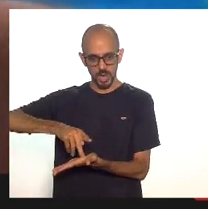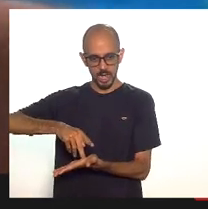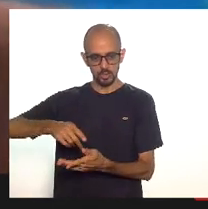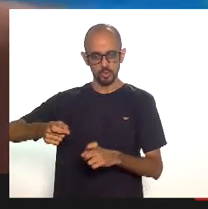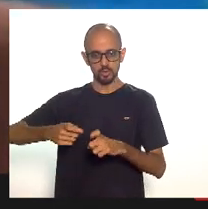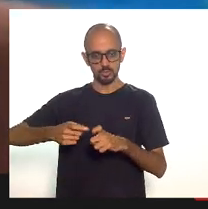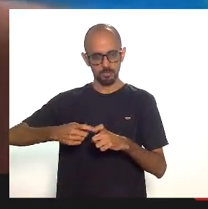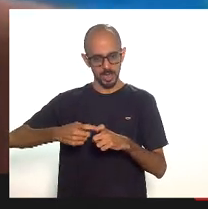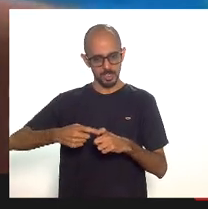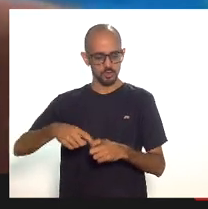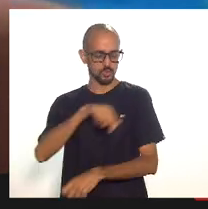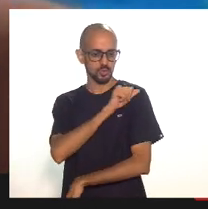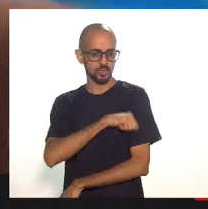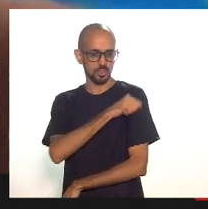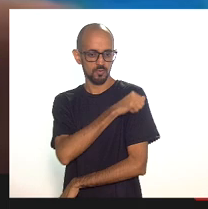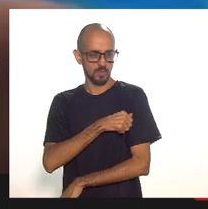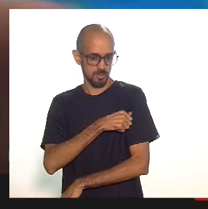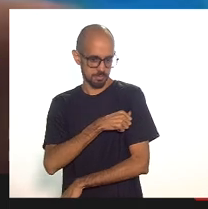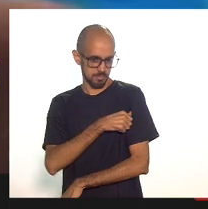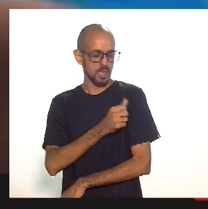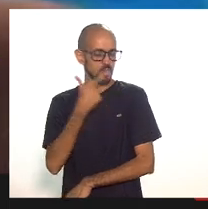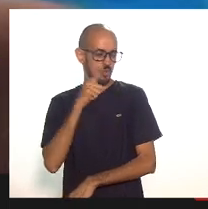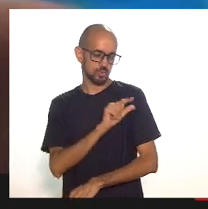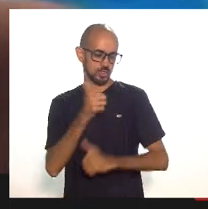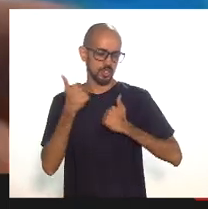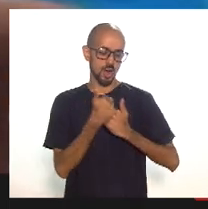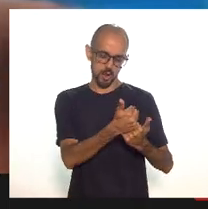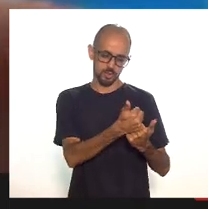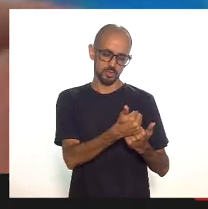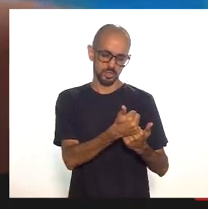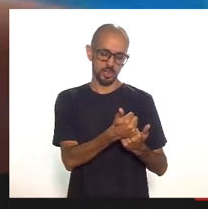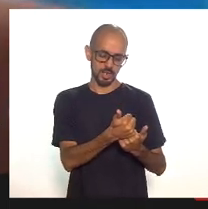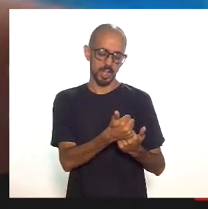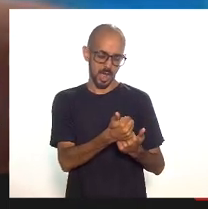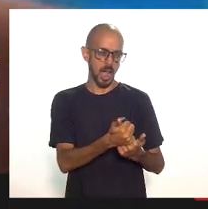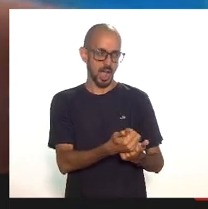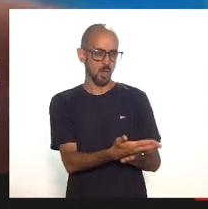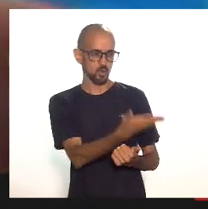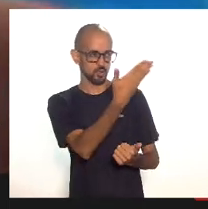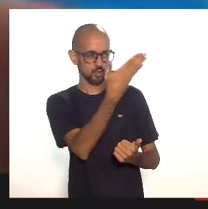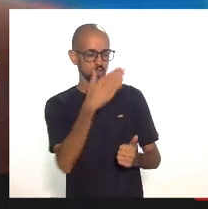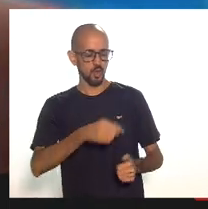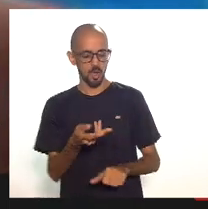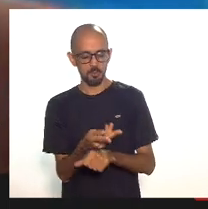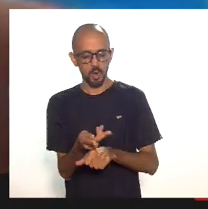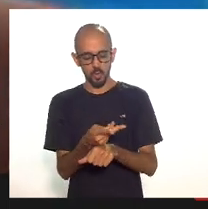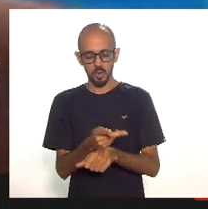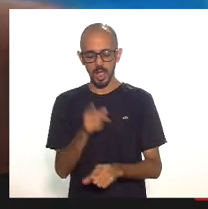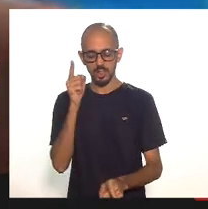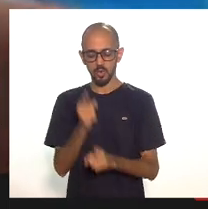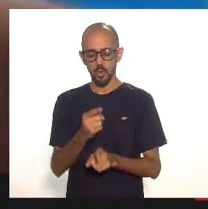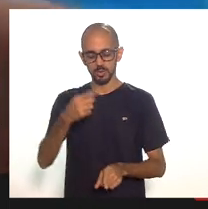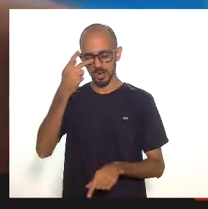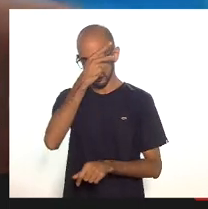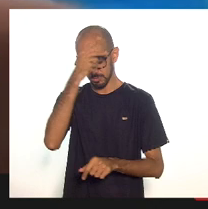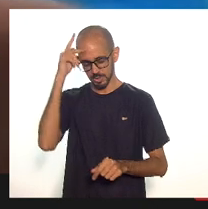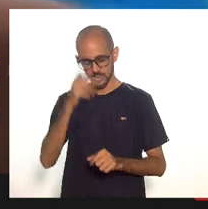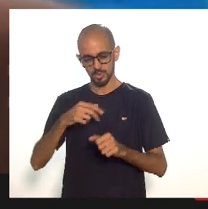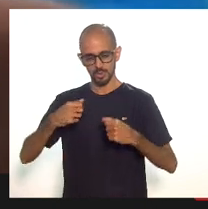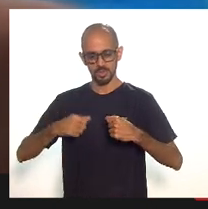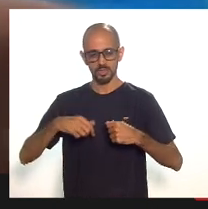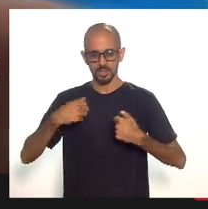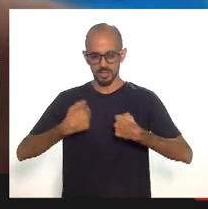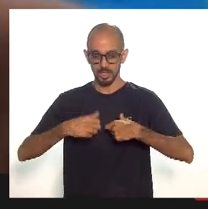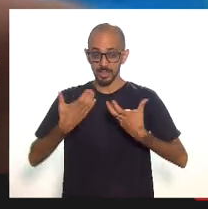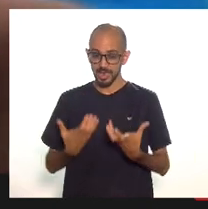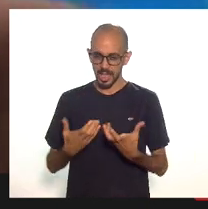Técnicos, Enfermagem, dariam uma grande ajuda e o auxiliariam a procurar e achar essas pessoas que estão aí para